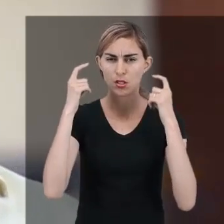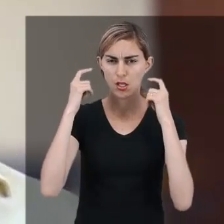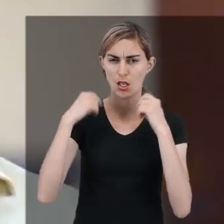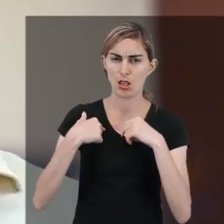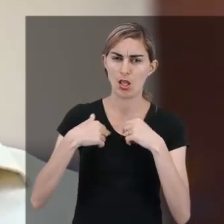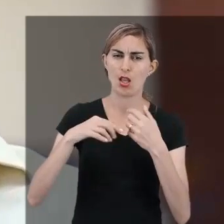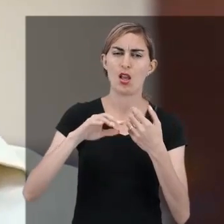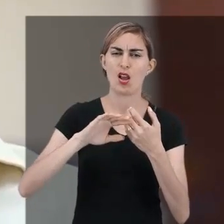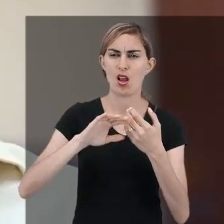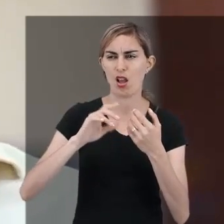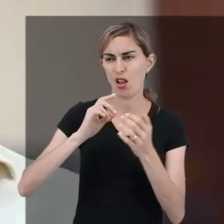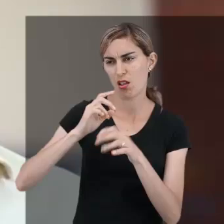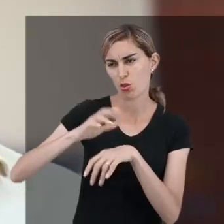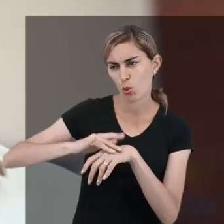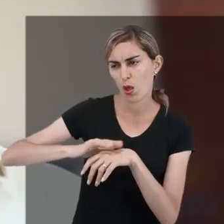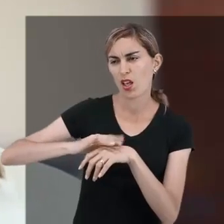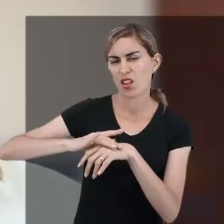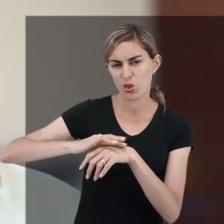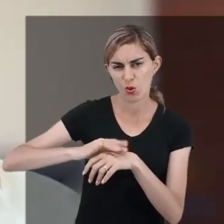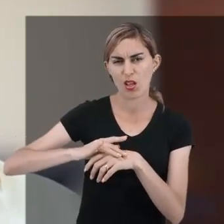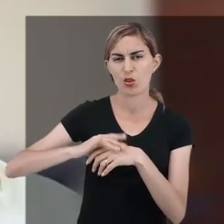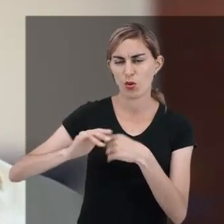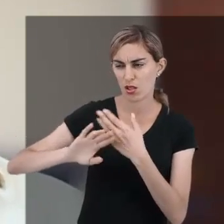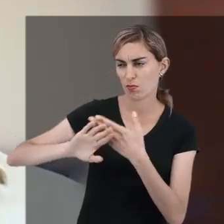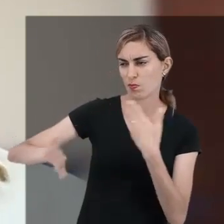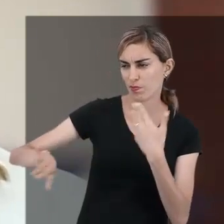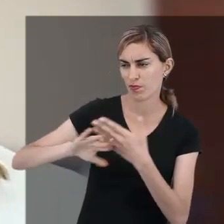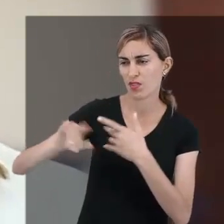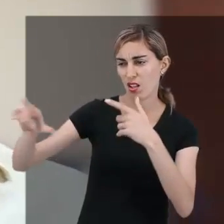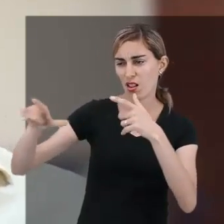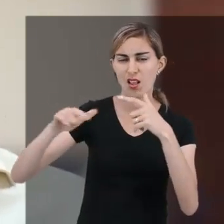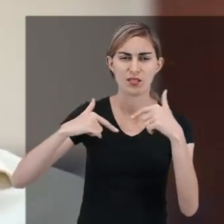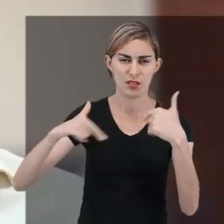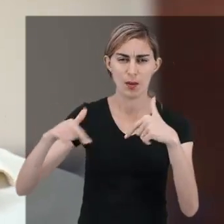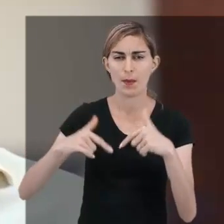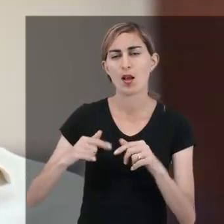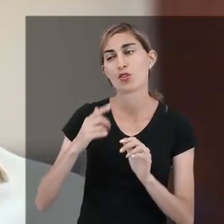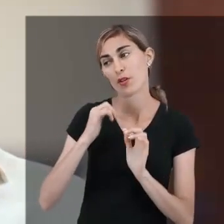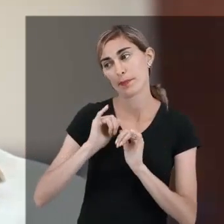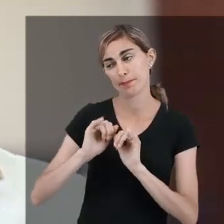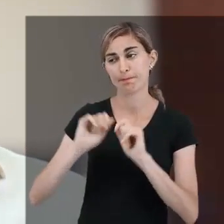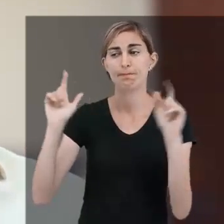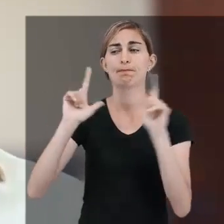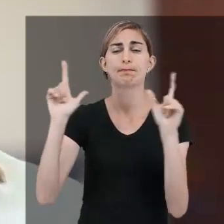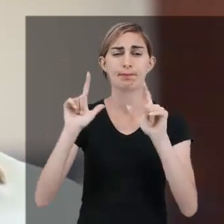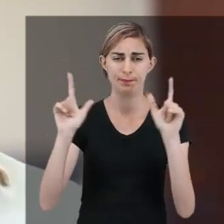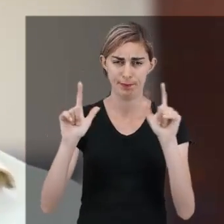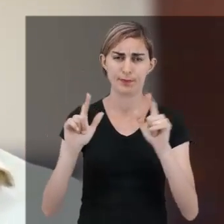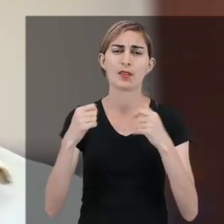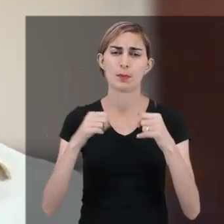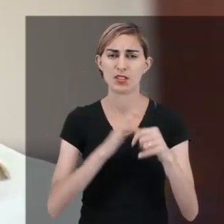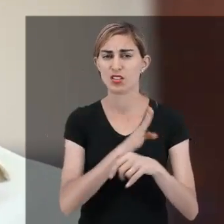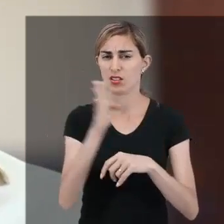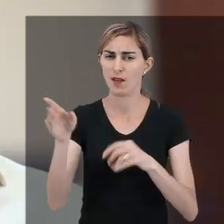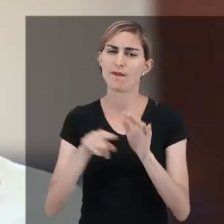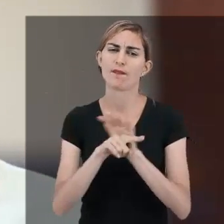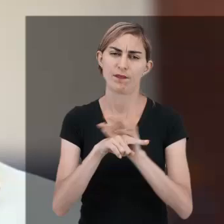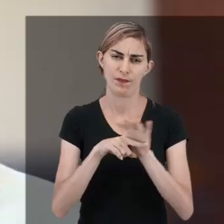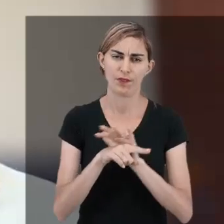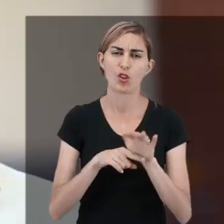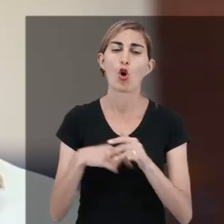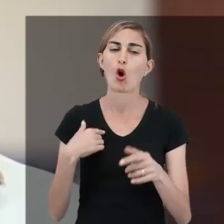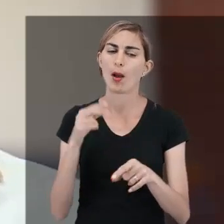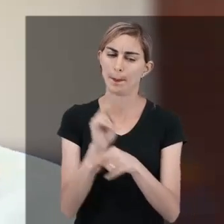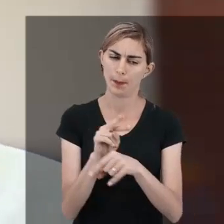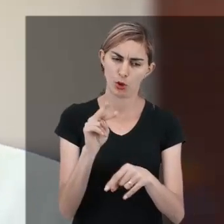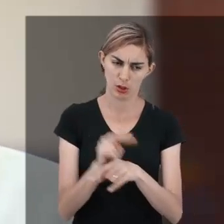muito afastamento, muitas doenças em um determinado setor, já é para levantar um alerta. A gente tem que ir lá e verificar, a proteção que a